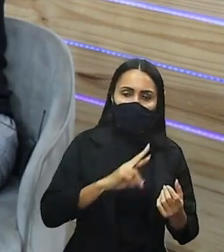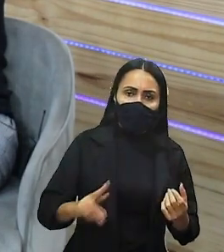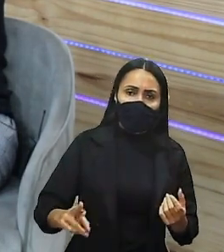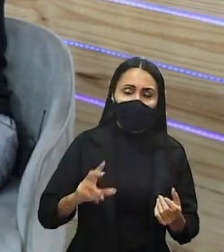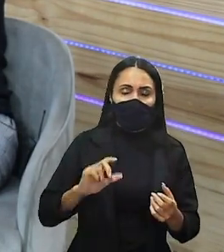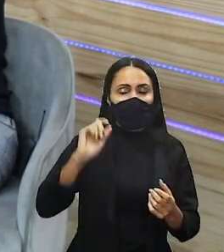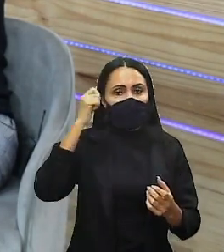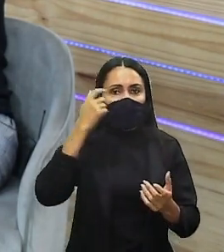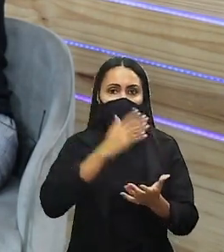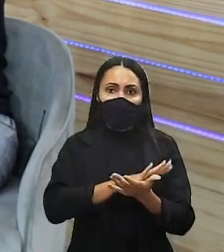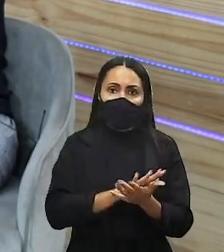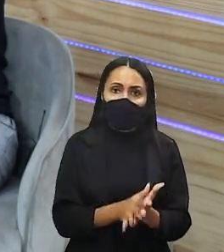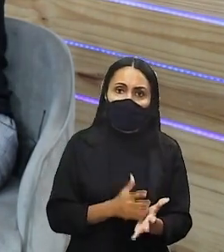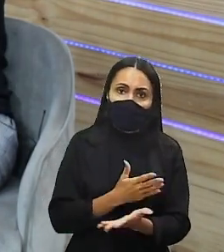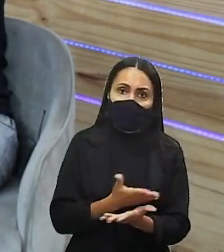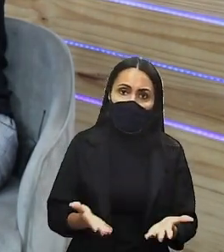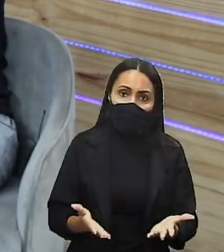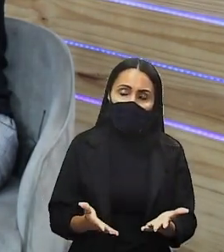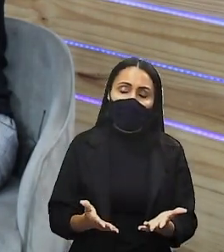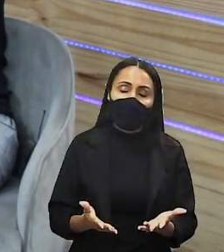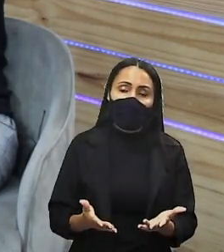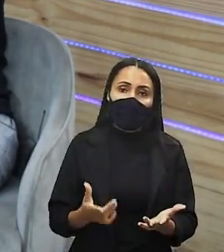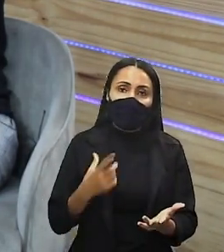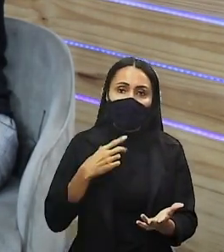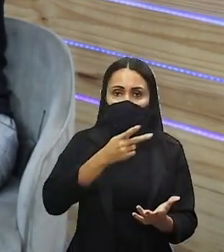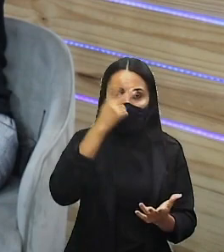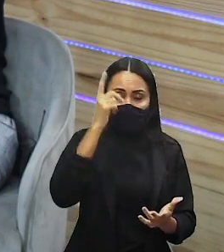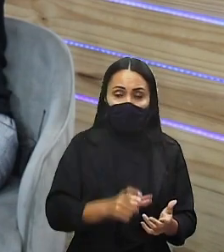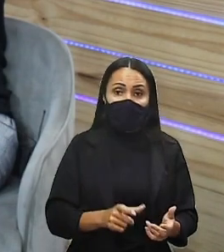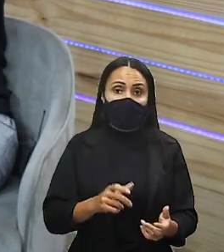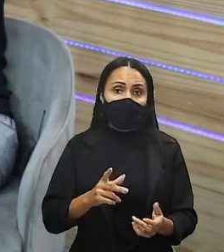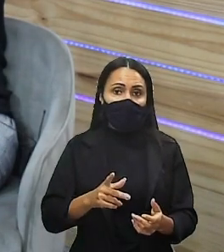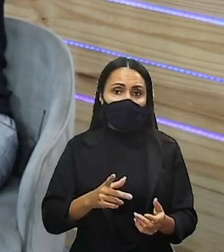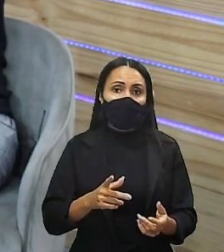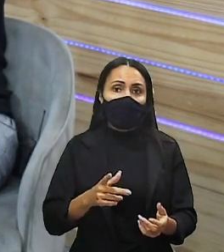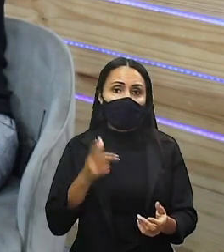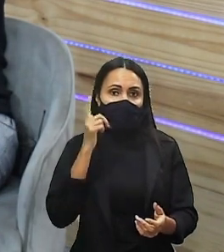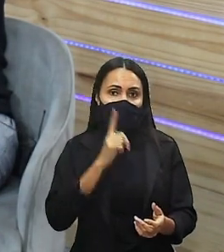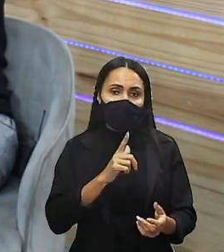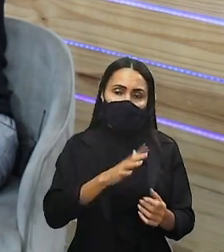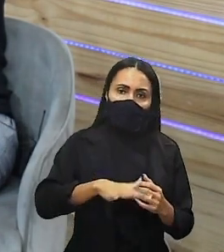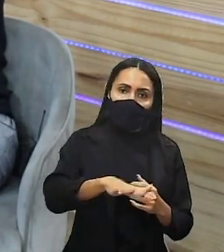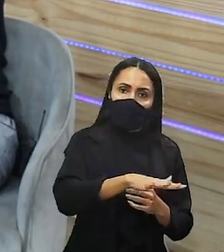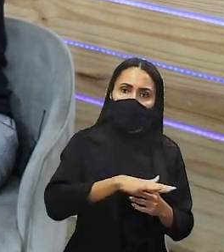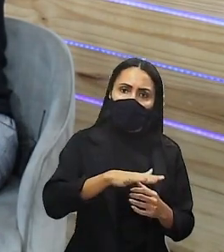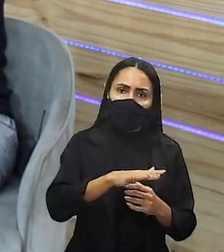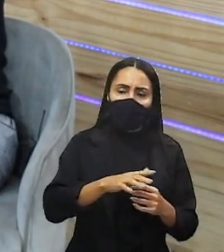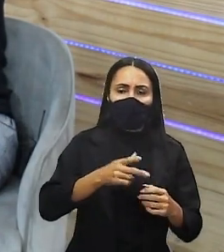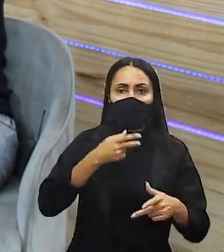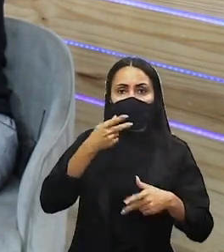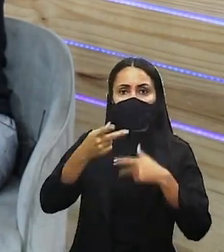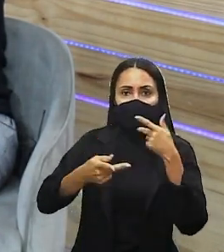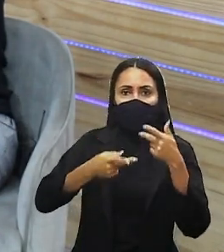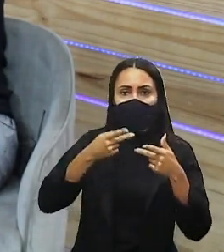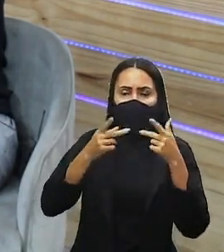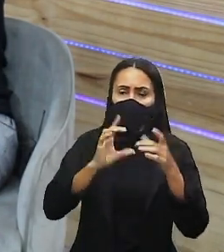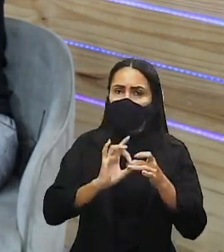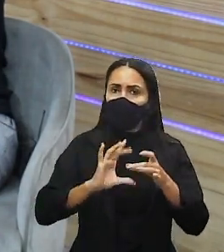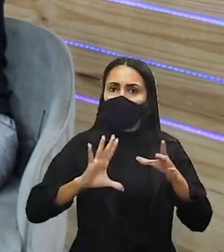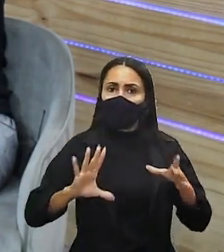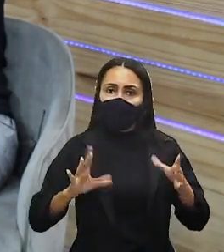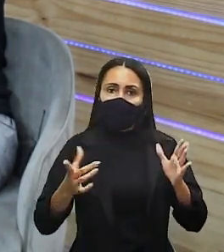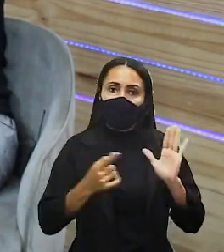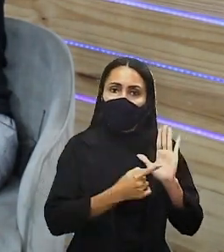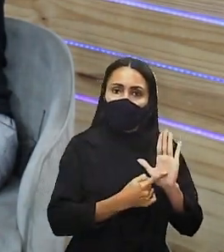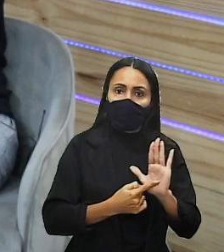raciais, essas pessoas elas conseguem aí um espaço, um lugar de fala para realmente se